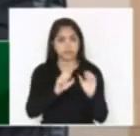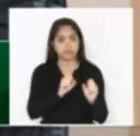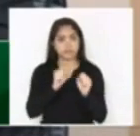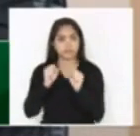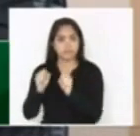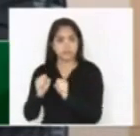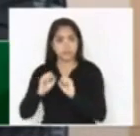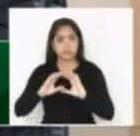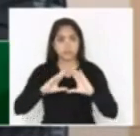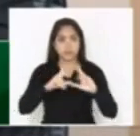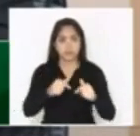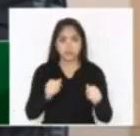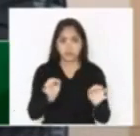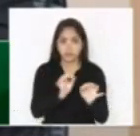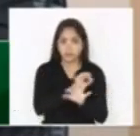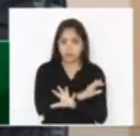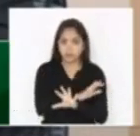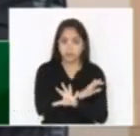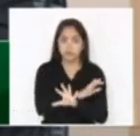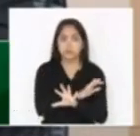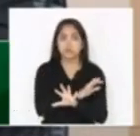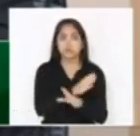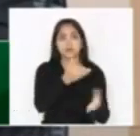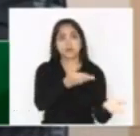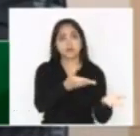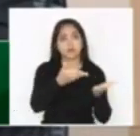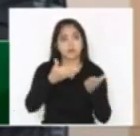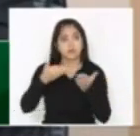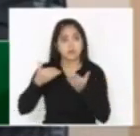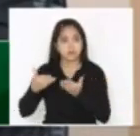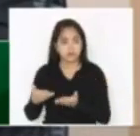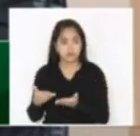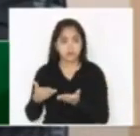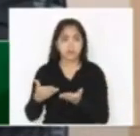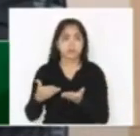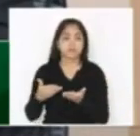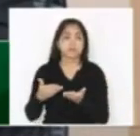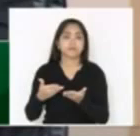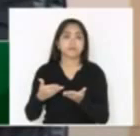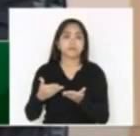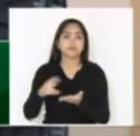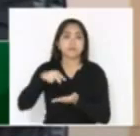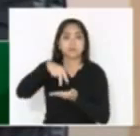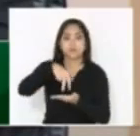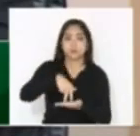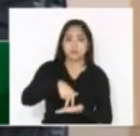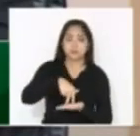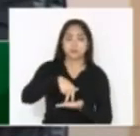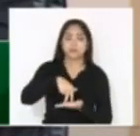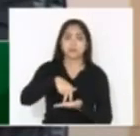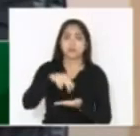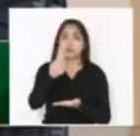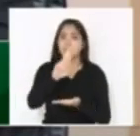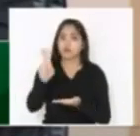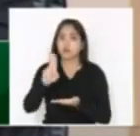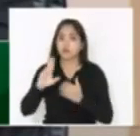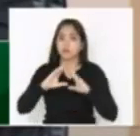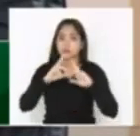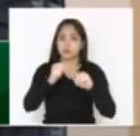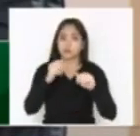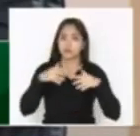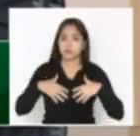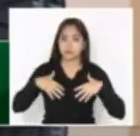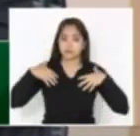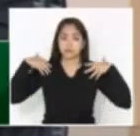Após as homenagens, o senhor presidente convidou para fazer uso da palavra em nome dos homenageados